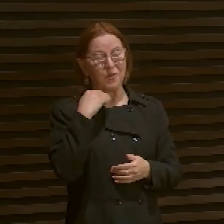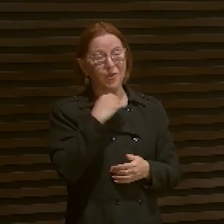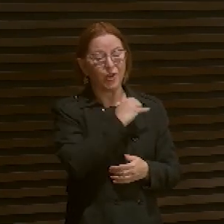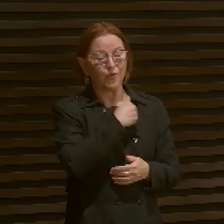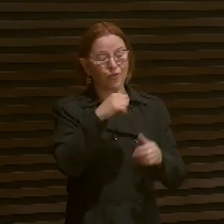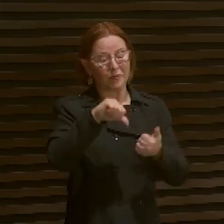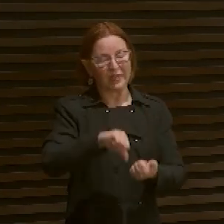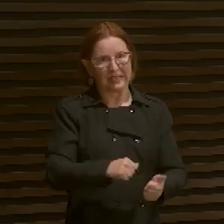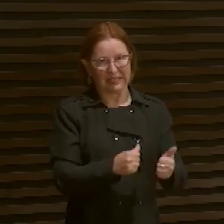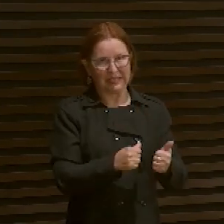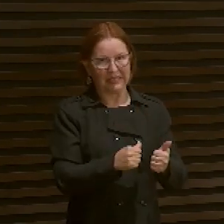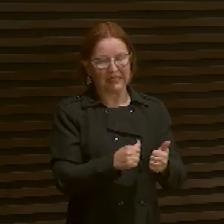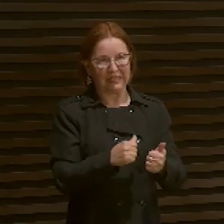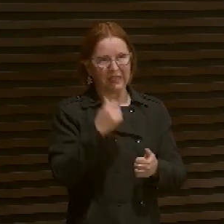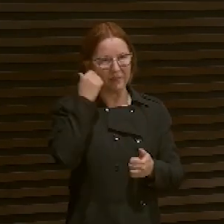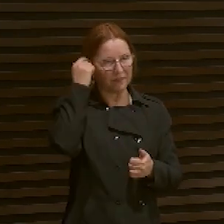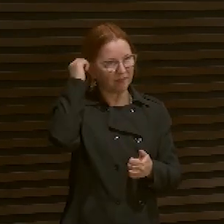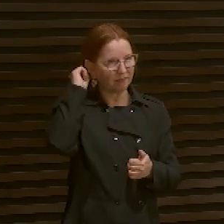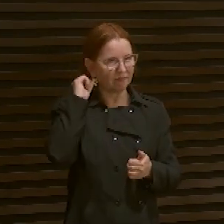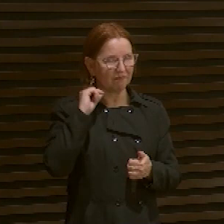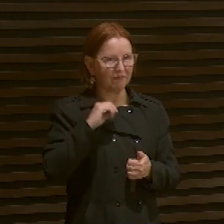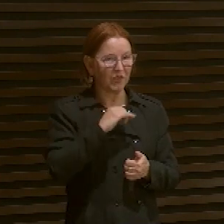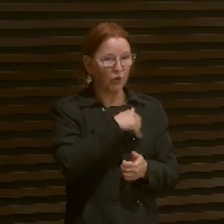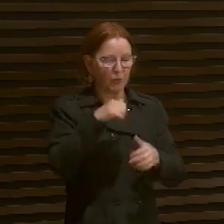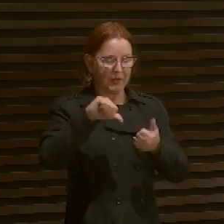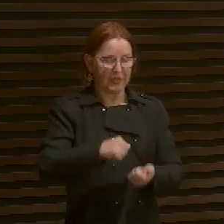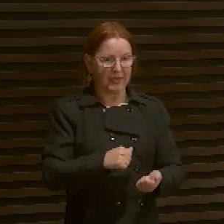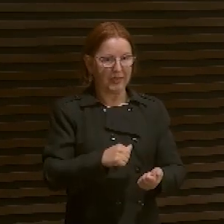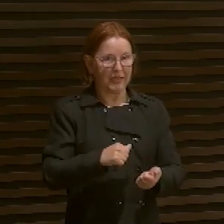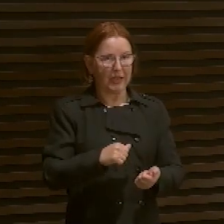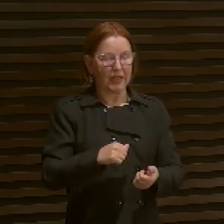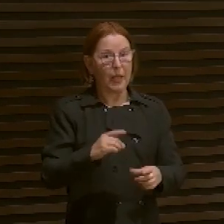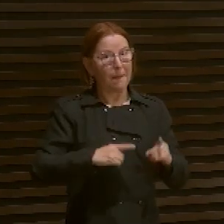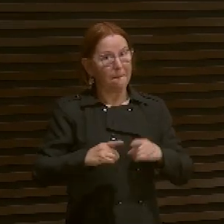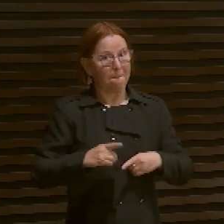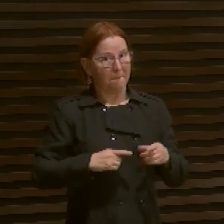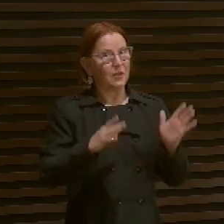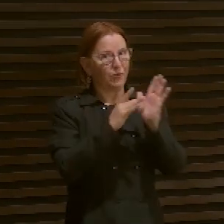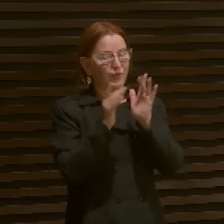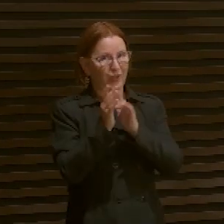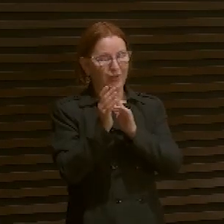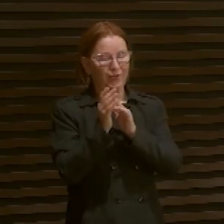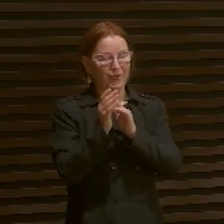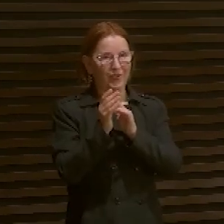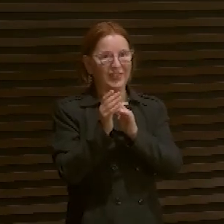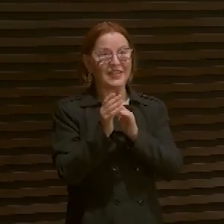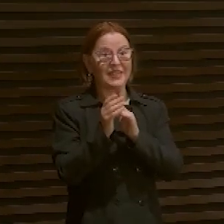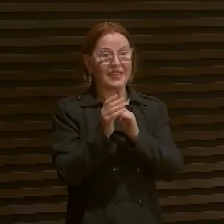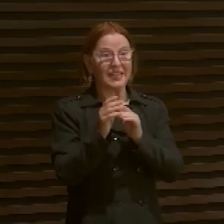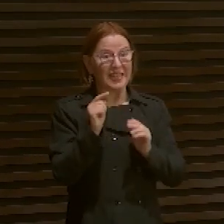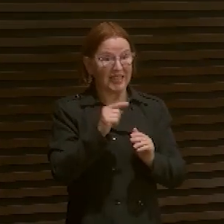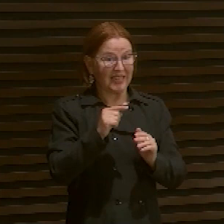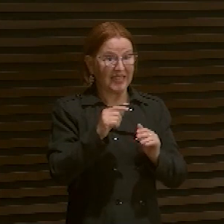João Batista, além de ser primo de Jesus, era o seu precursor. Era aquele que anunciava a vinda